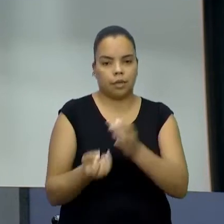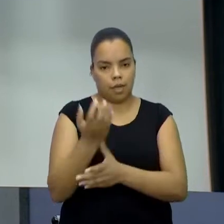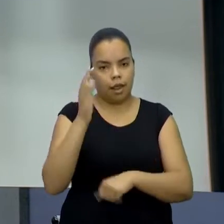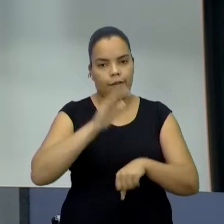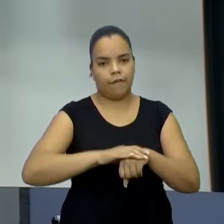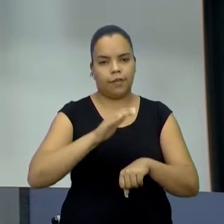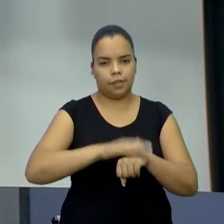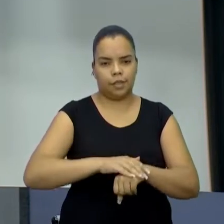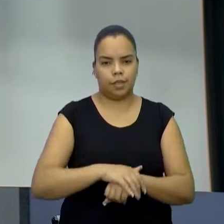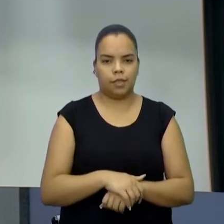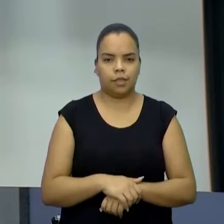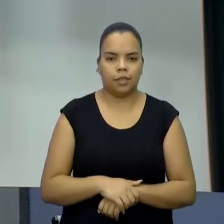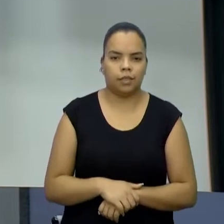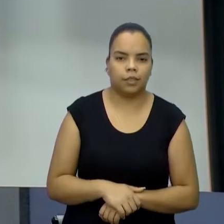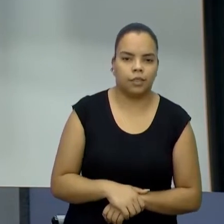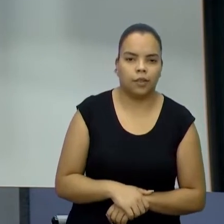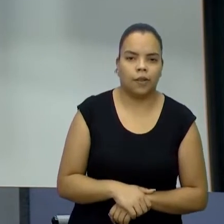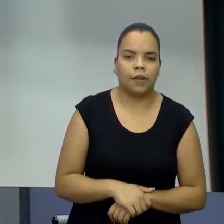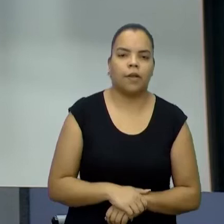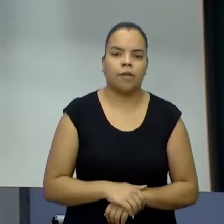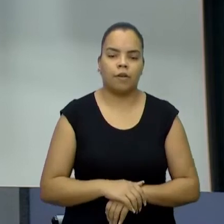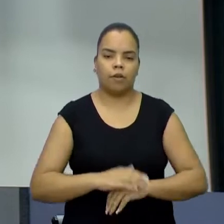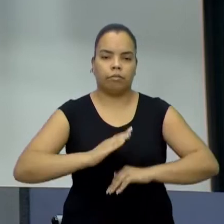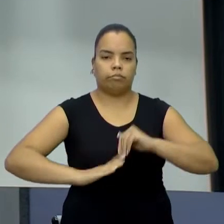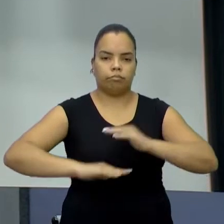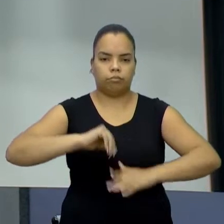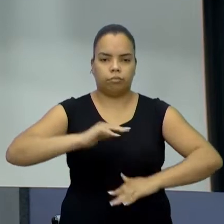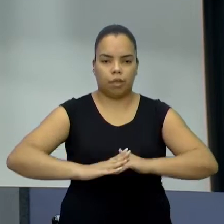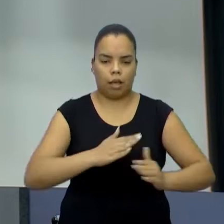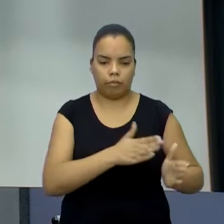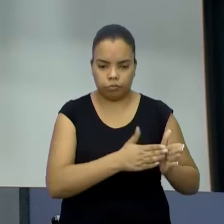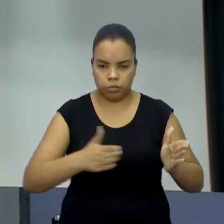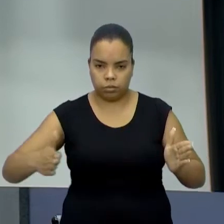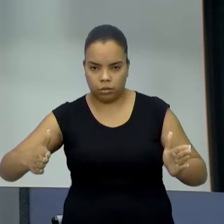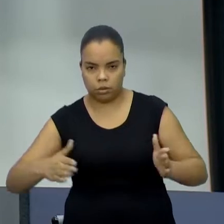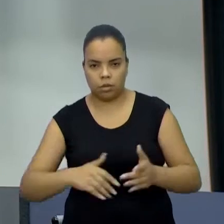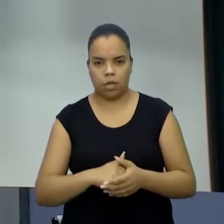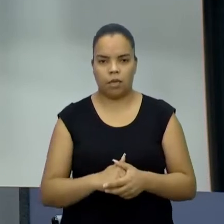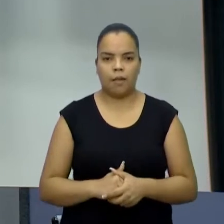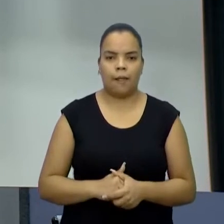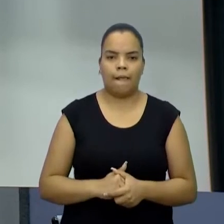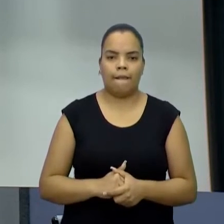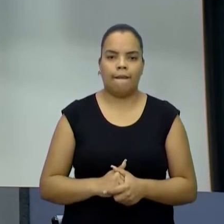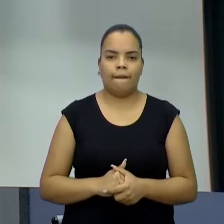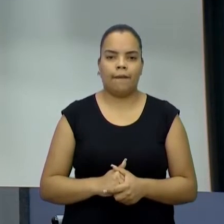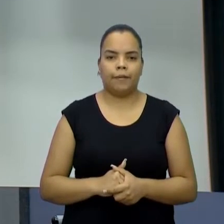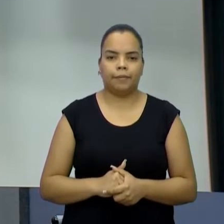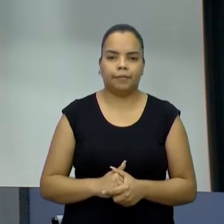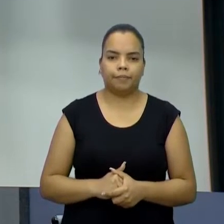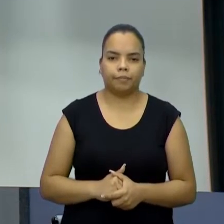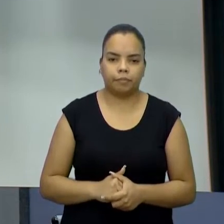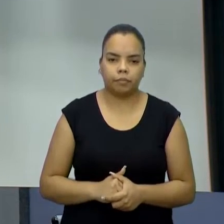que vocês produziram ao longo do semestre, tá? Então ficou aí como